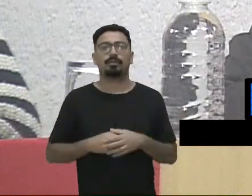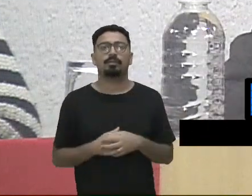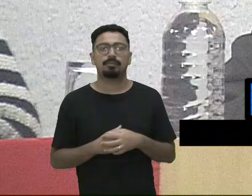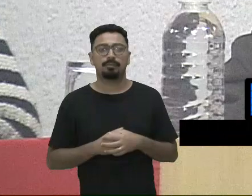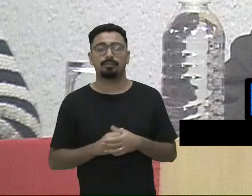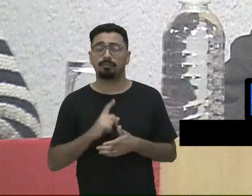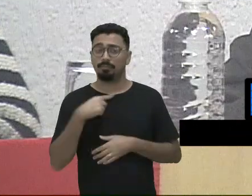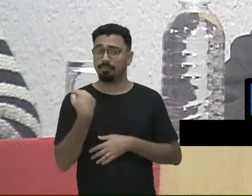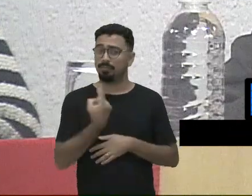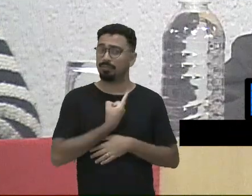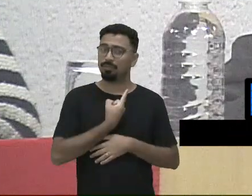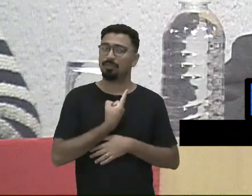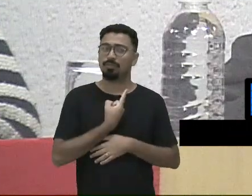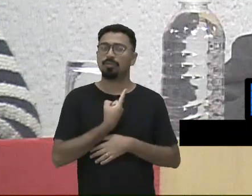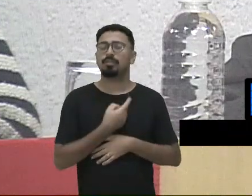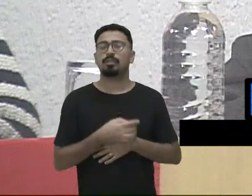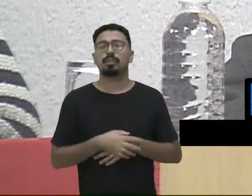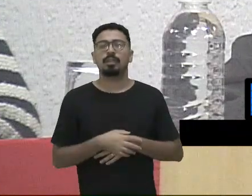Nós também,